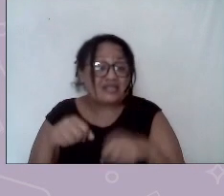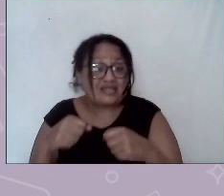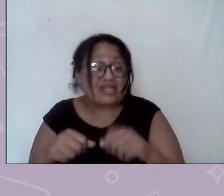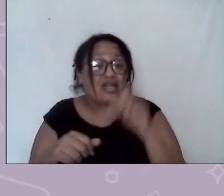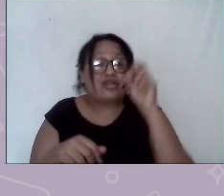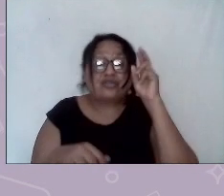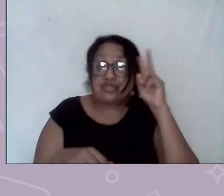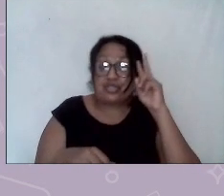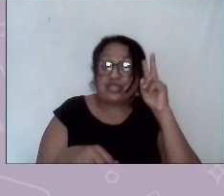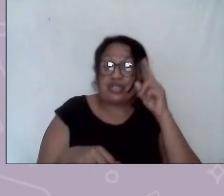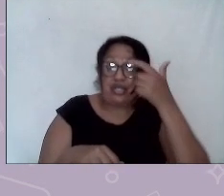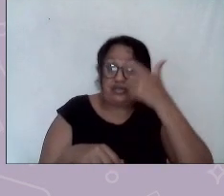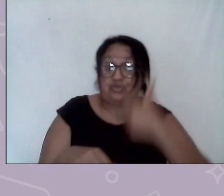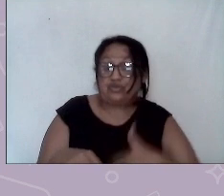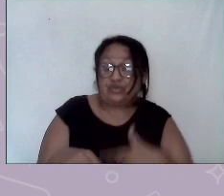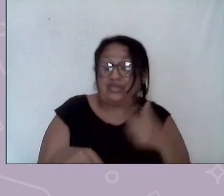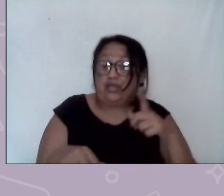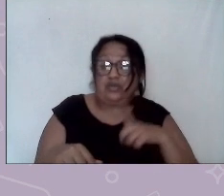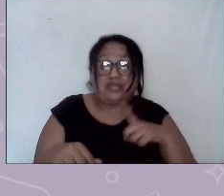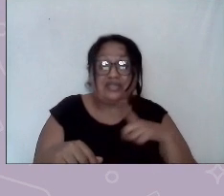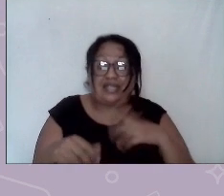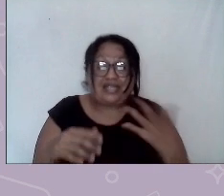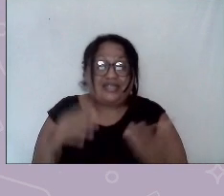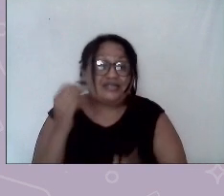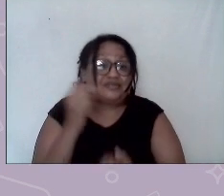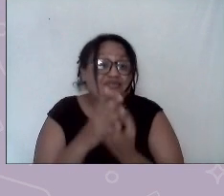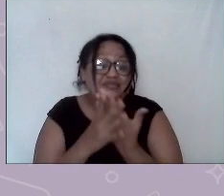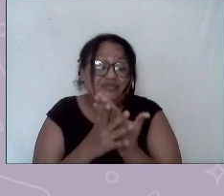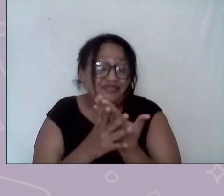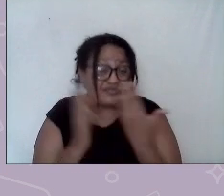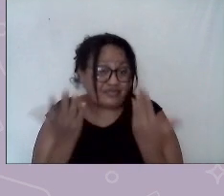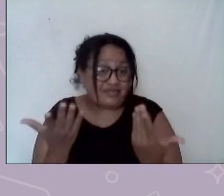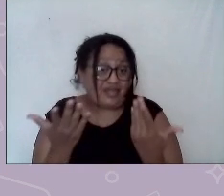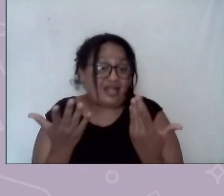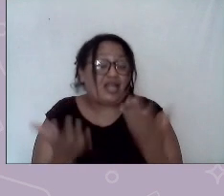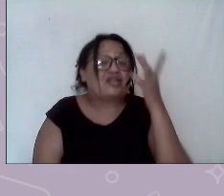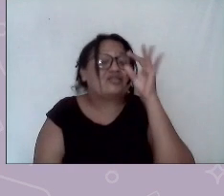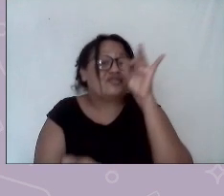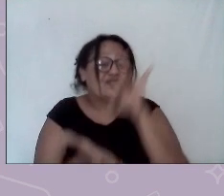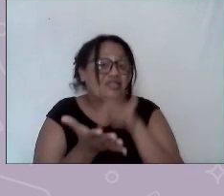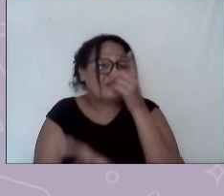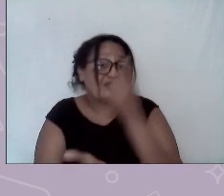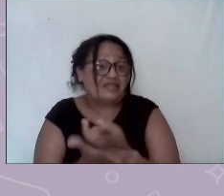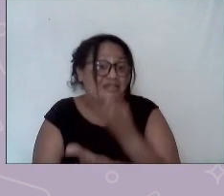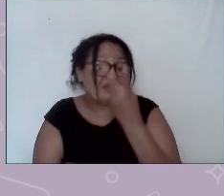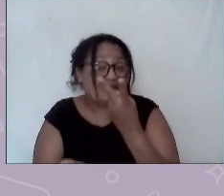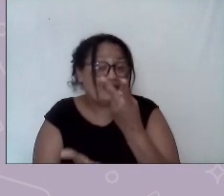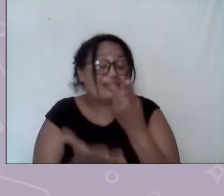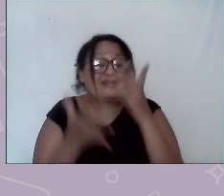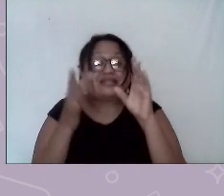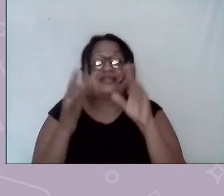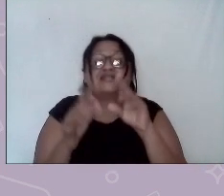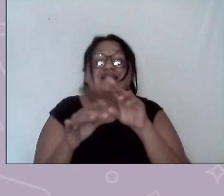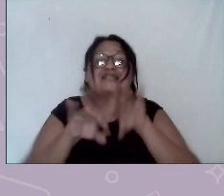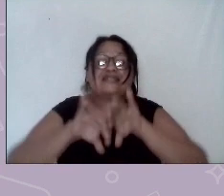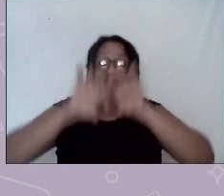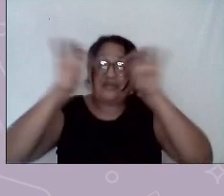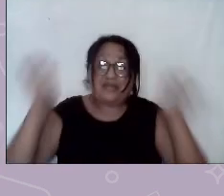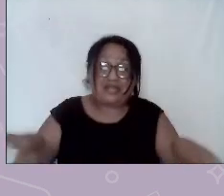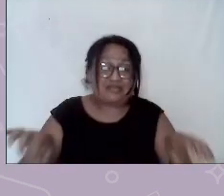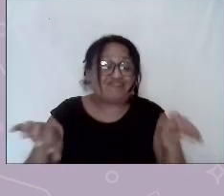seus fatos não tem raízes e é inútil os fatos sem o historiador são mortos e sem